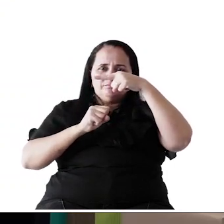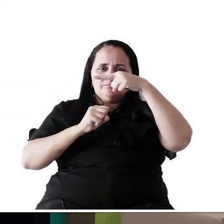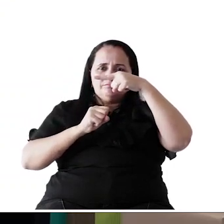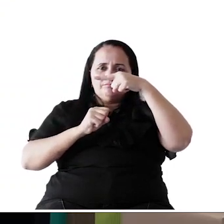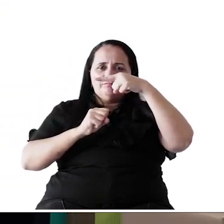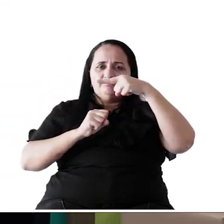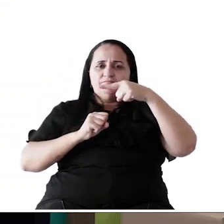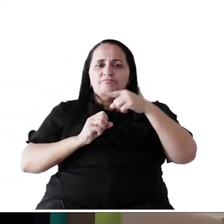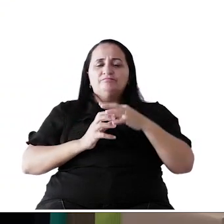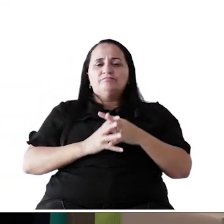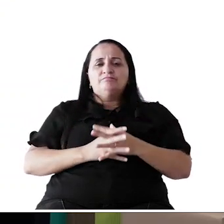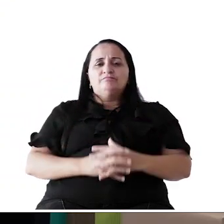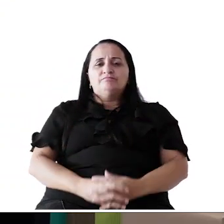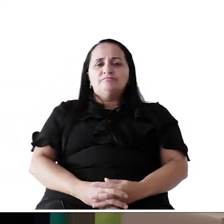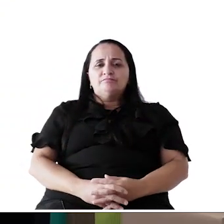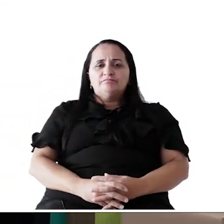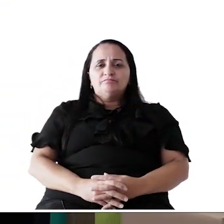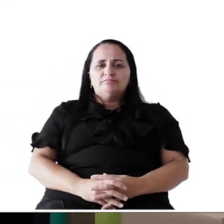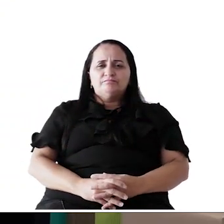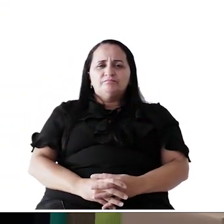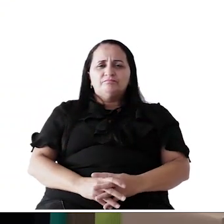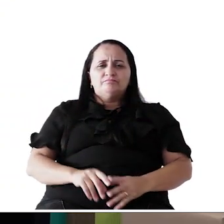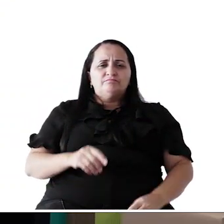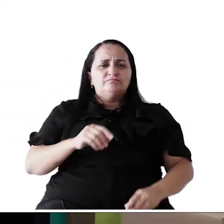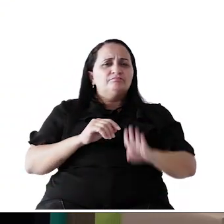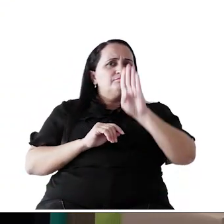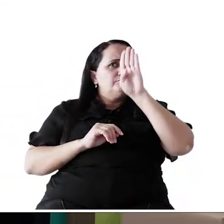o nosso numerador.